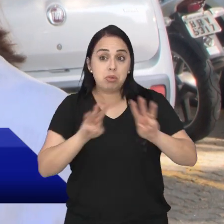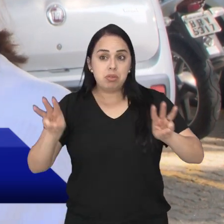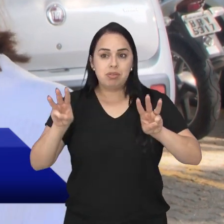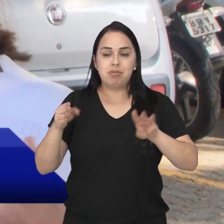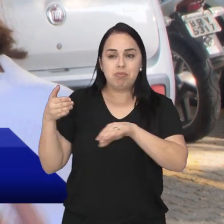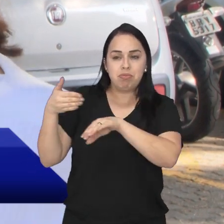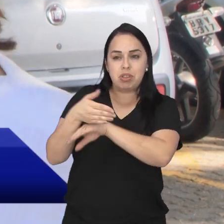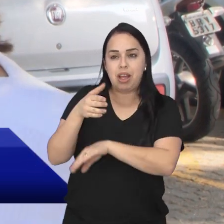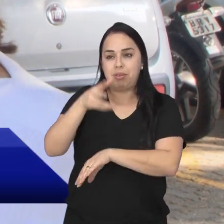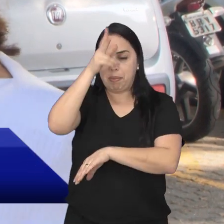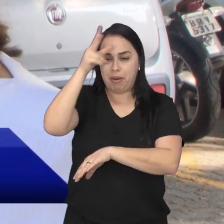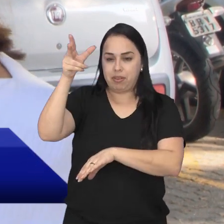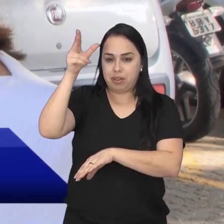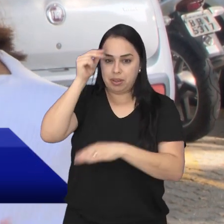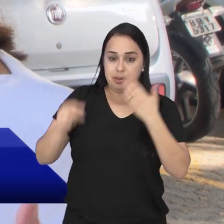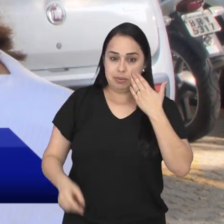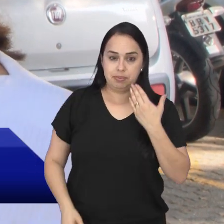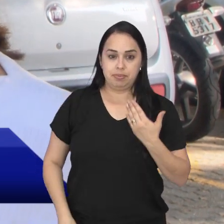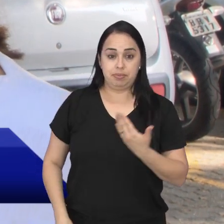prefeitura